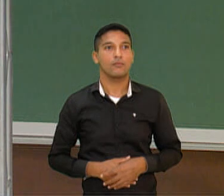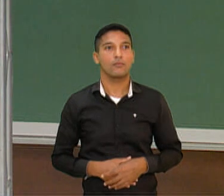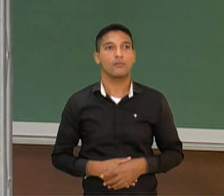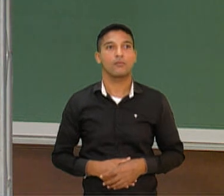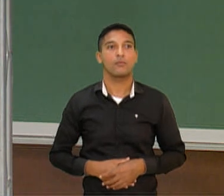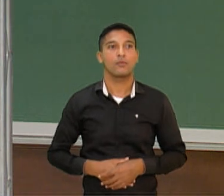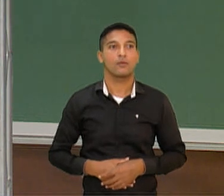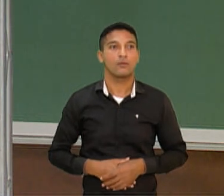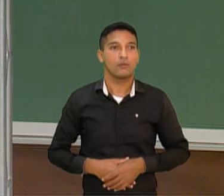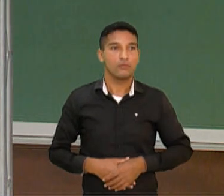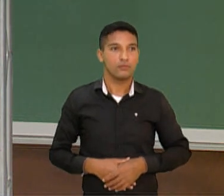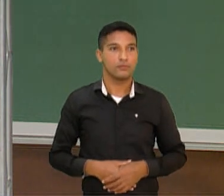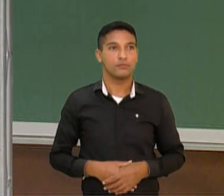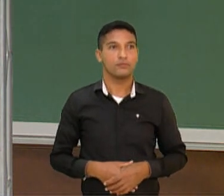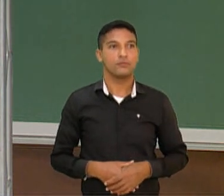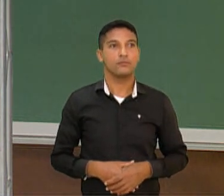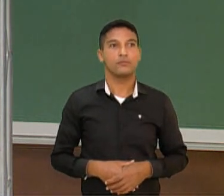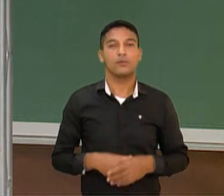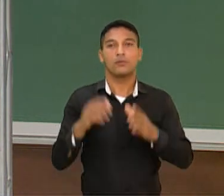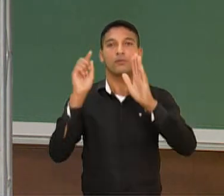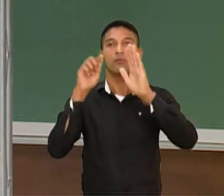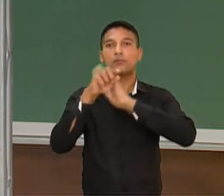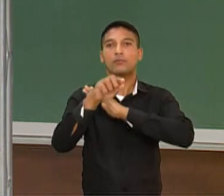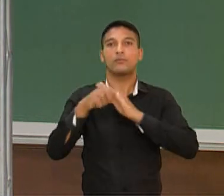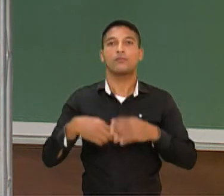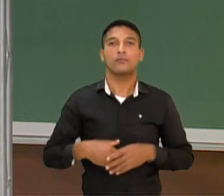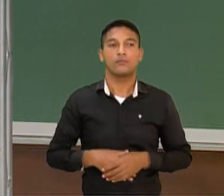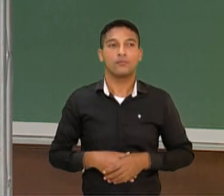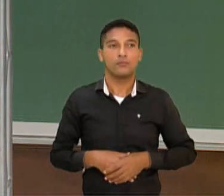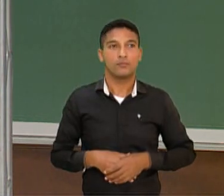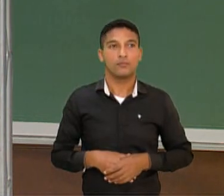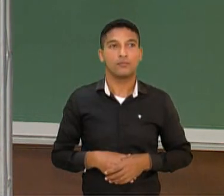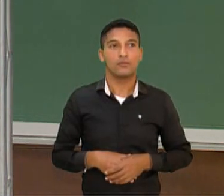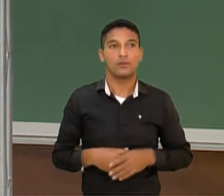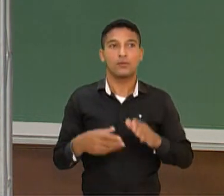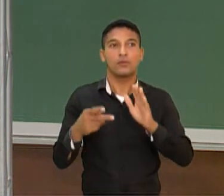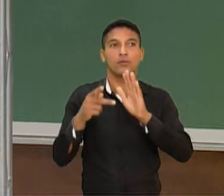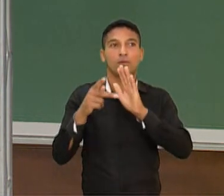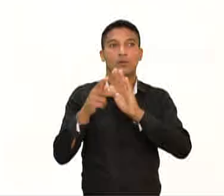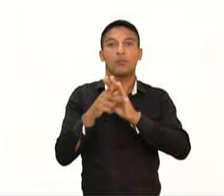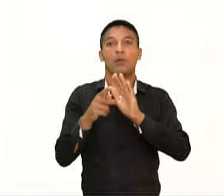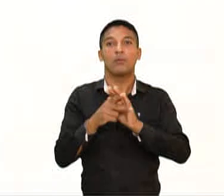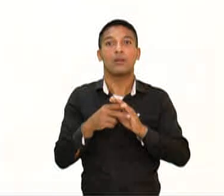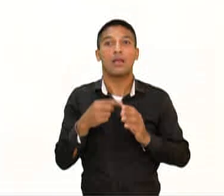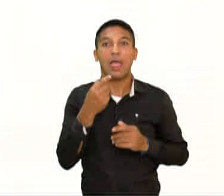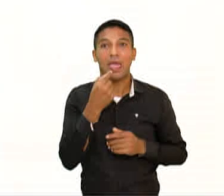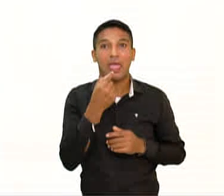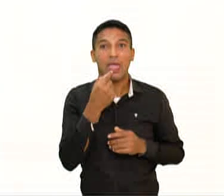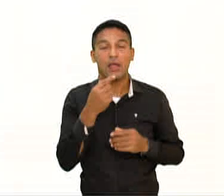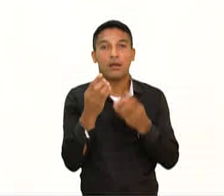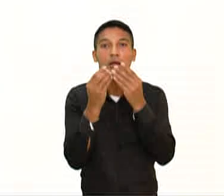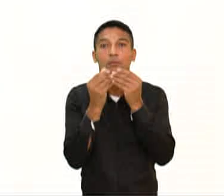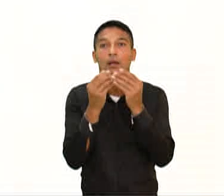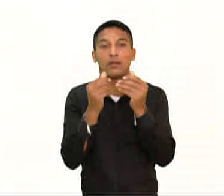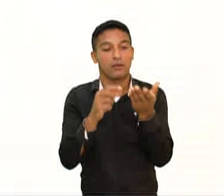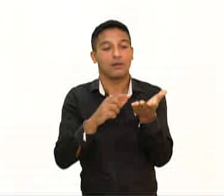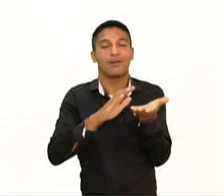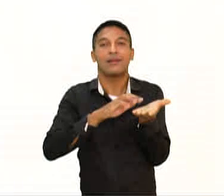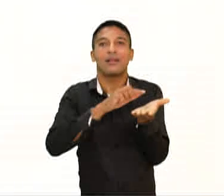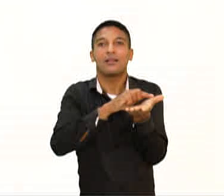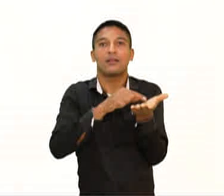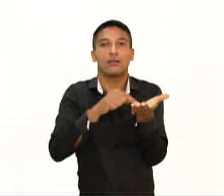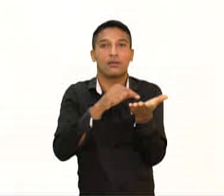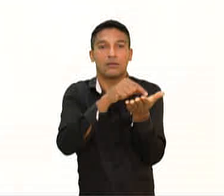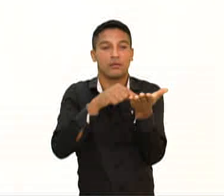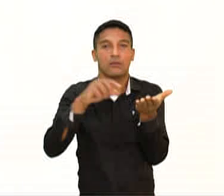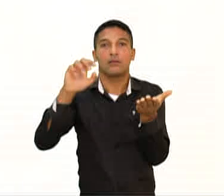Então, vamos prosseguir com o nosso quiz. Os receptores sensoriais do paladar localizam-se na língua, permitem